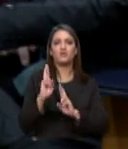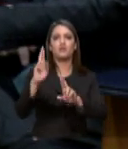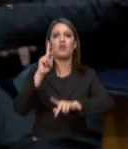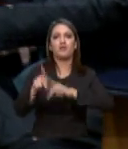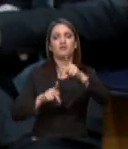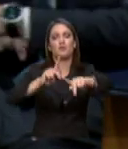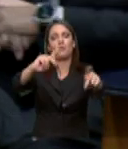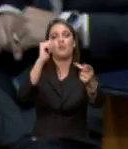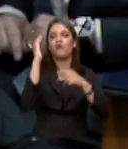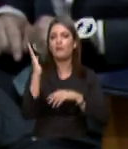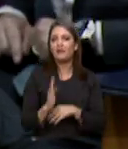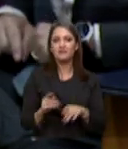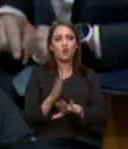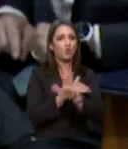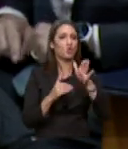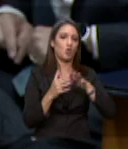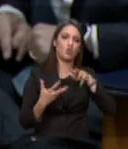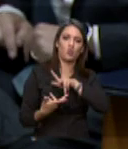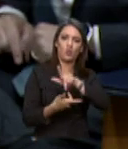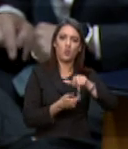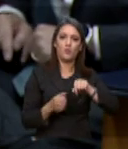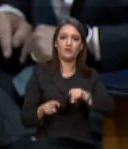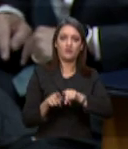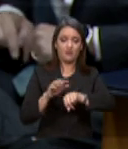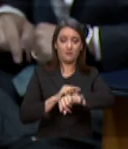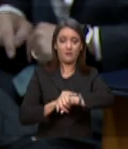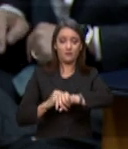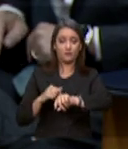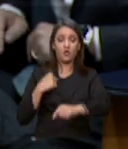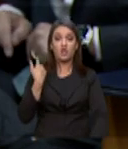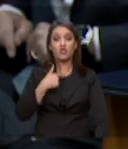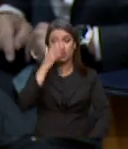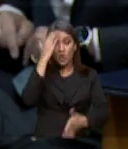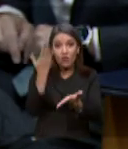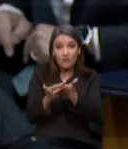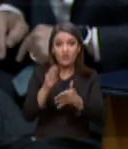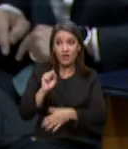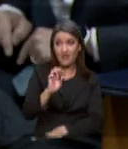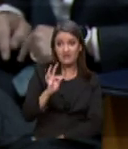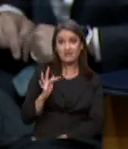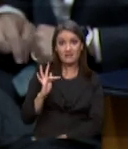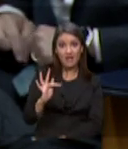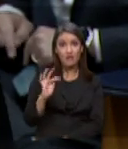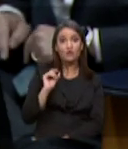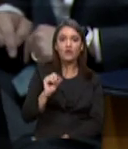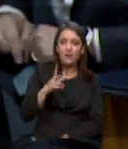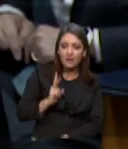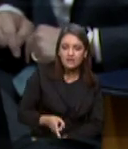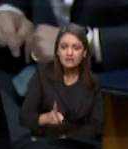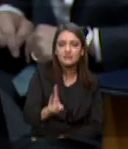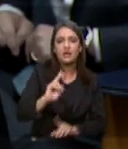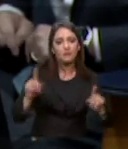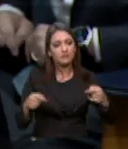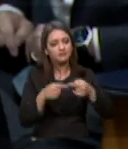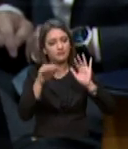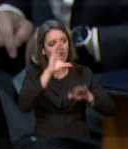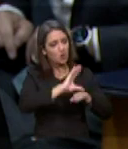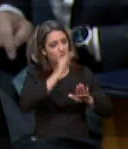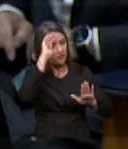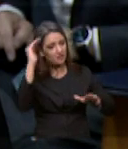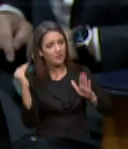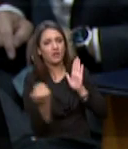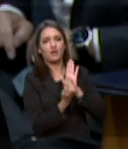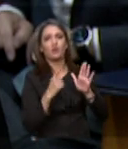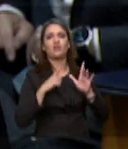povo brasileiro e de toda a comunidade global. Confiamos nessa Suprema Corte para que, sempre em compasso com a Carta Maior,